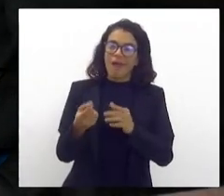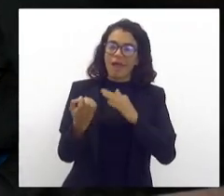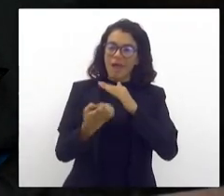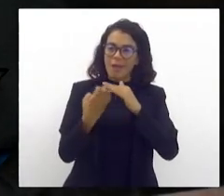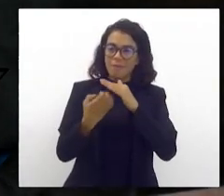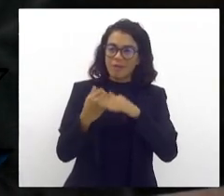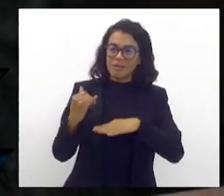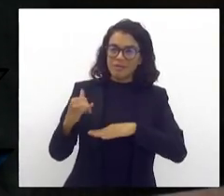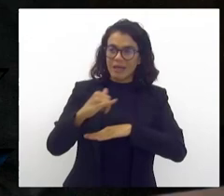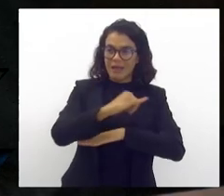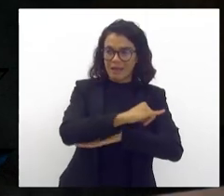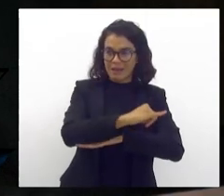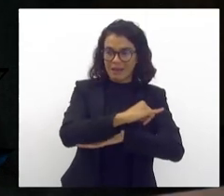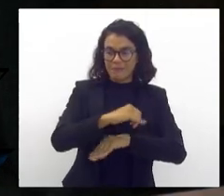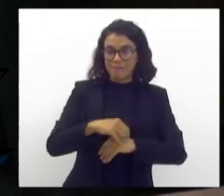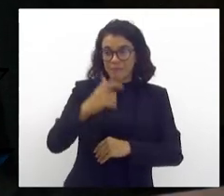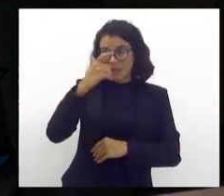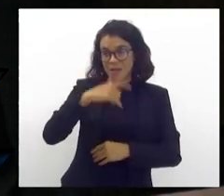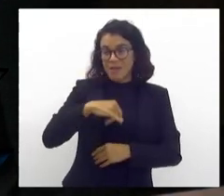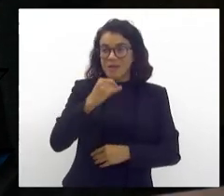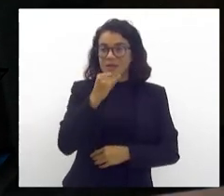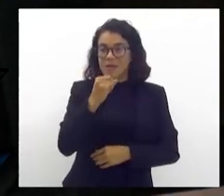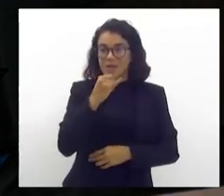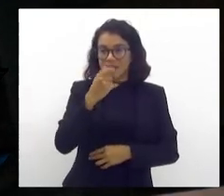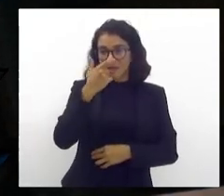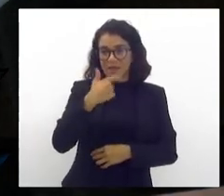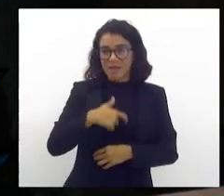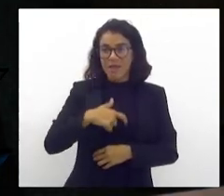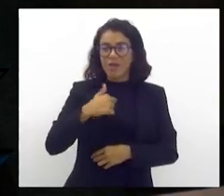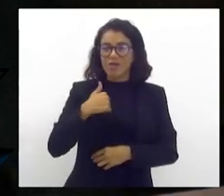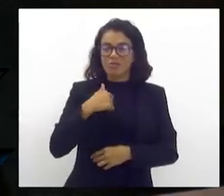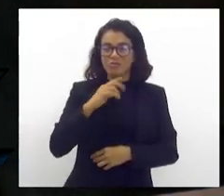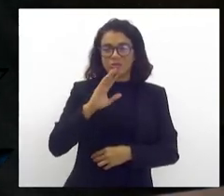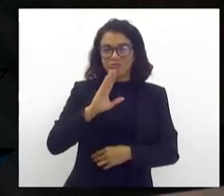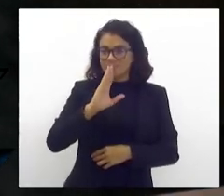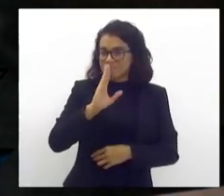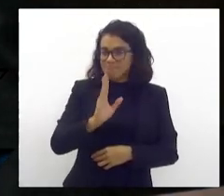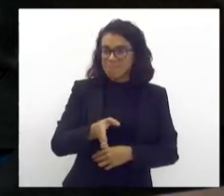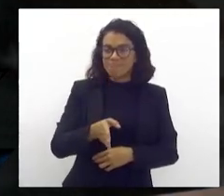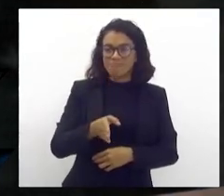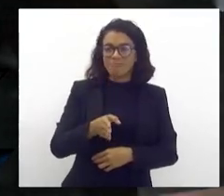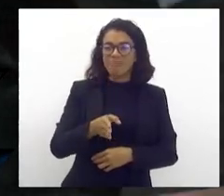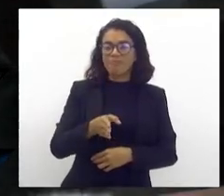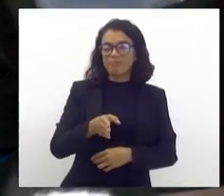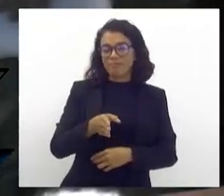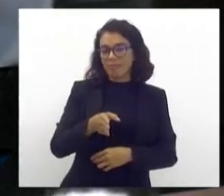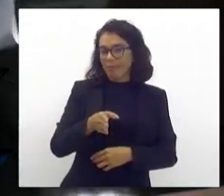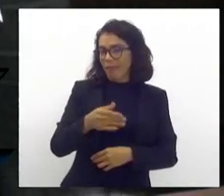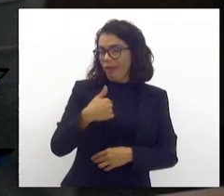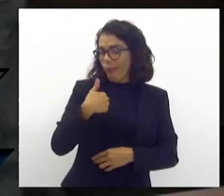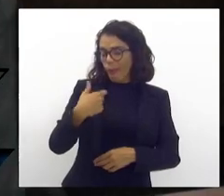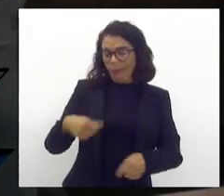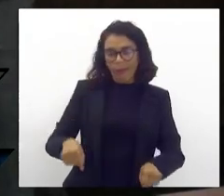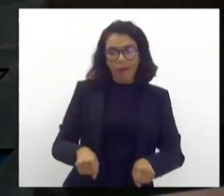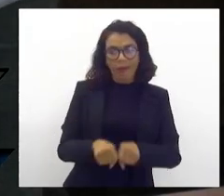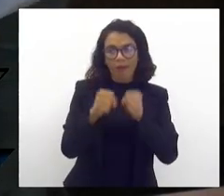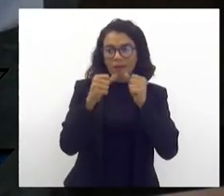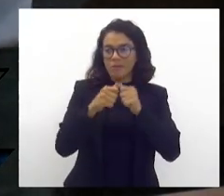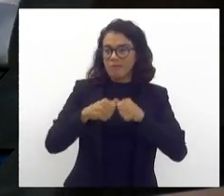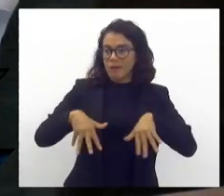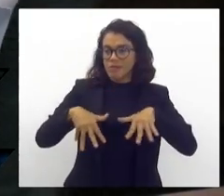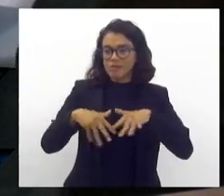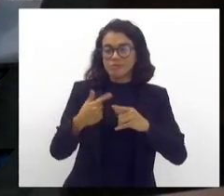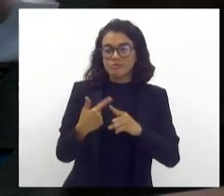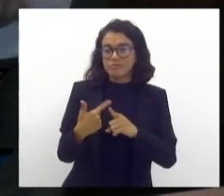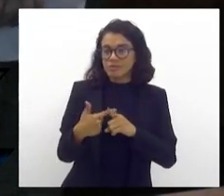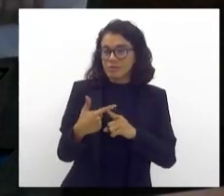essa situação. Eu, por exemplo, sou diretamente prejudicada nesse sentido, tendo visto